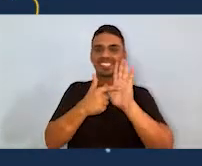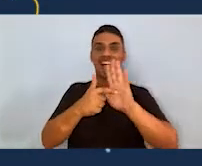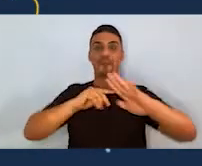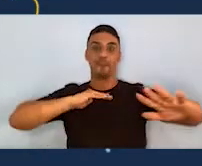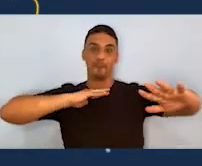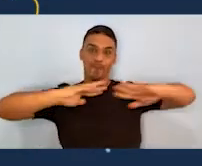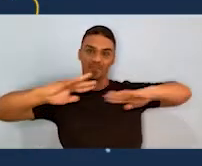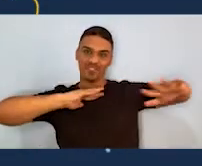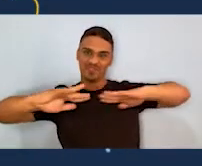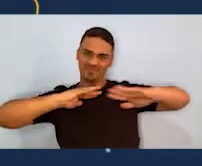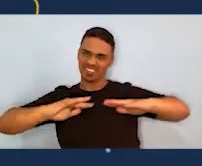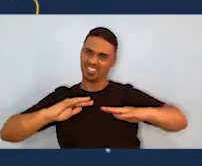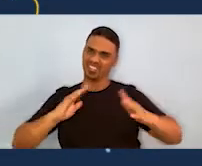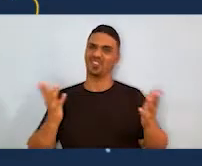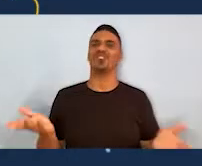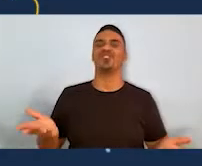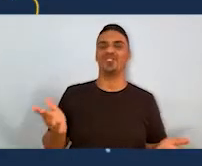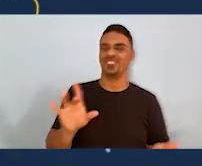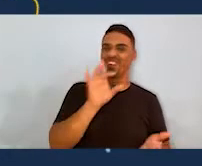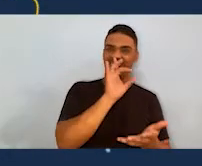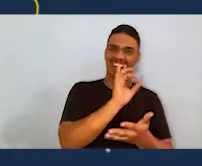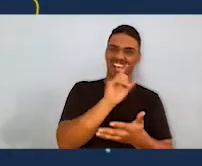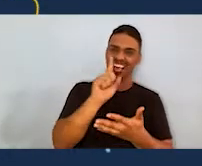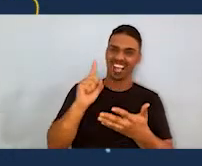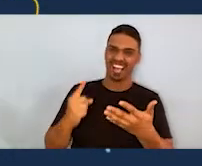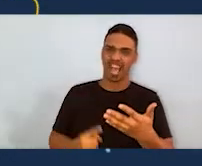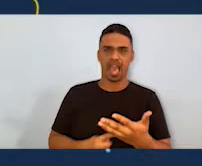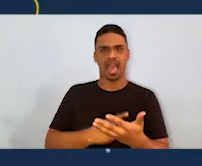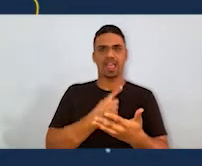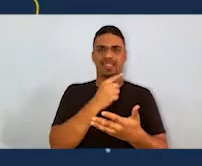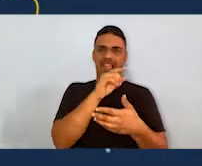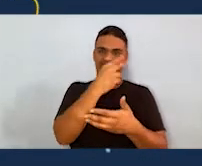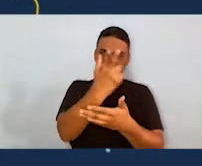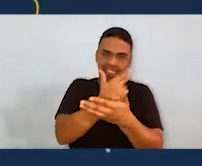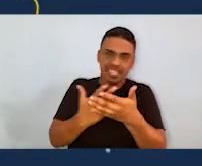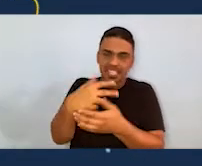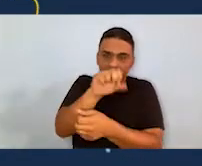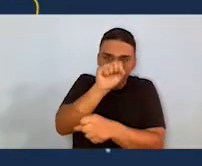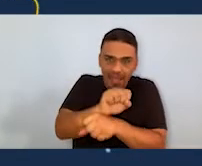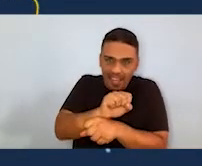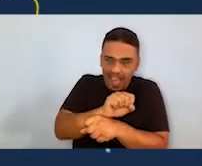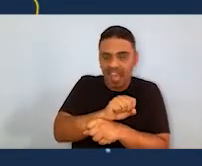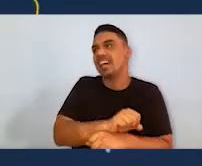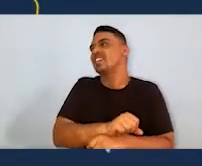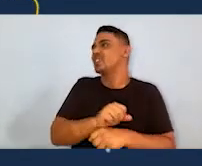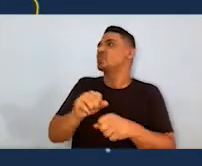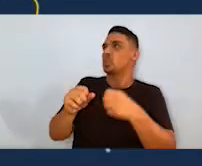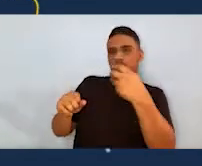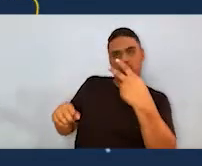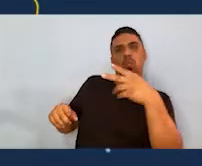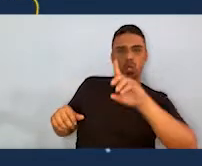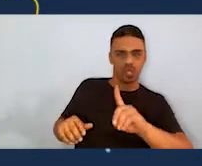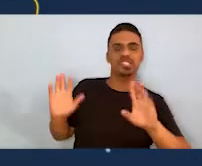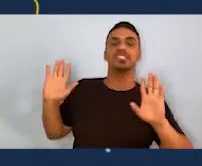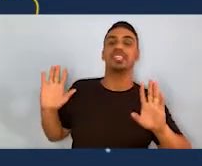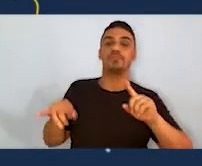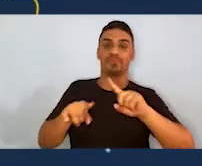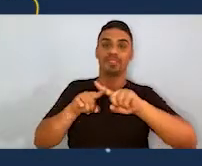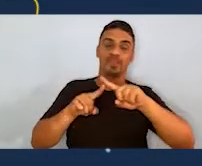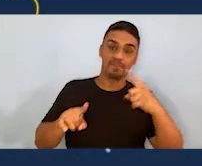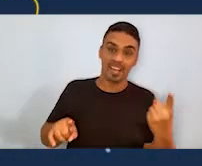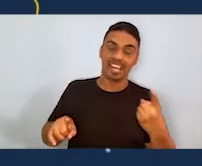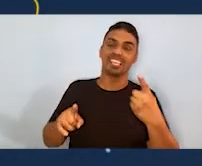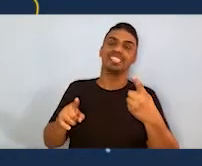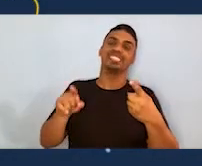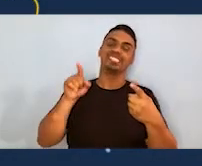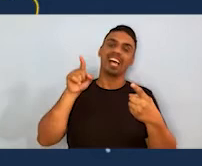Sim, é uma ilusão. Ele não está efetivamente, cada quadro continua sendo estático, assim como a pixel art ela continua sendo 2D, a